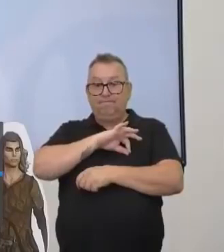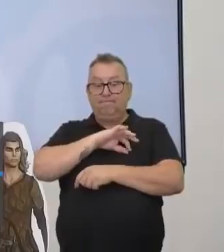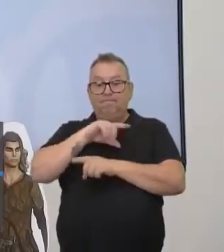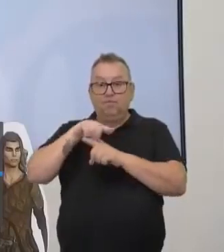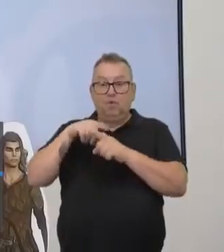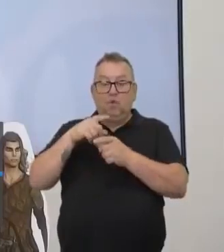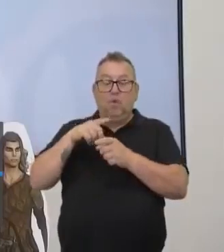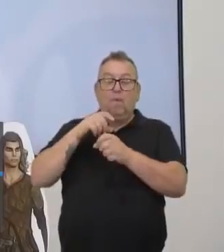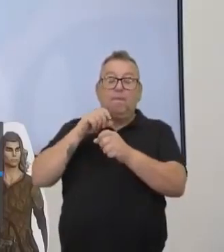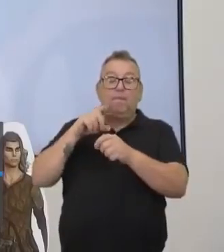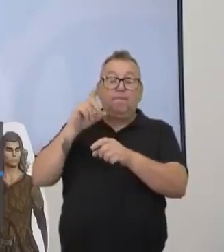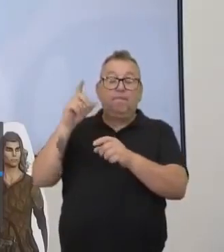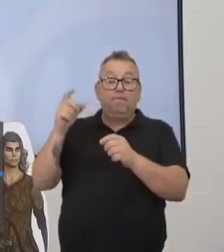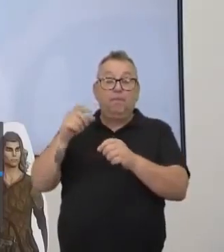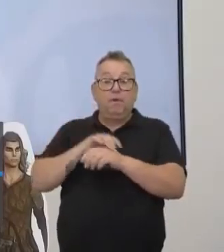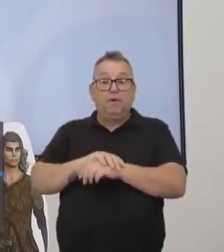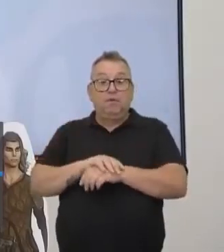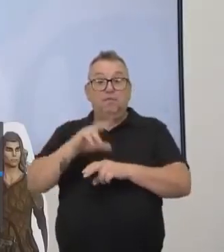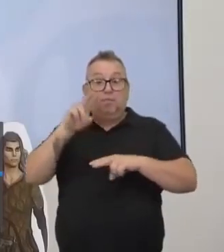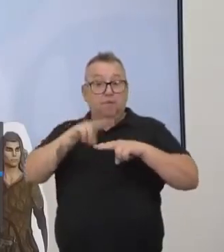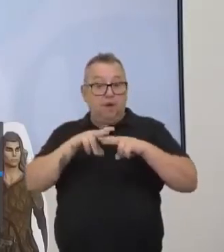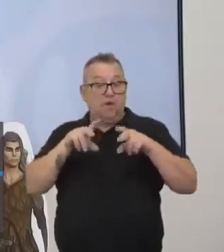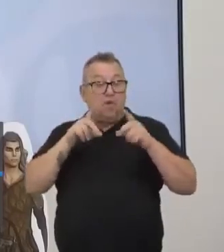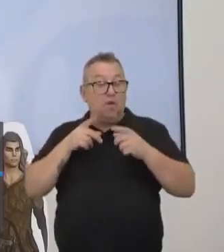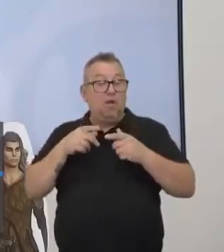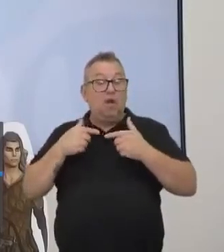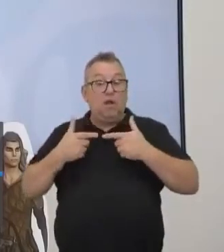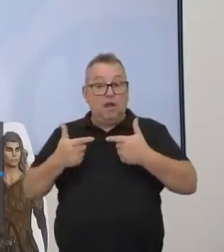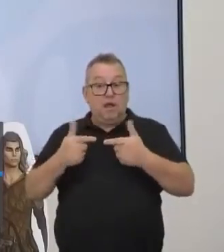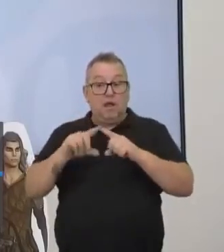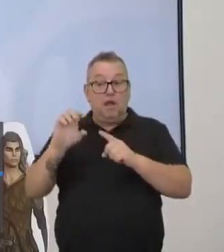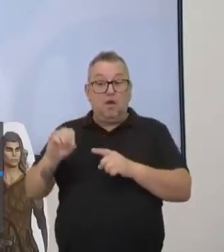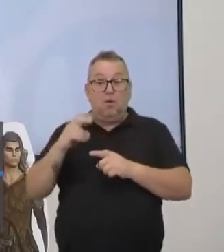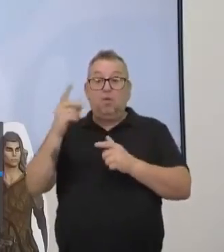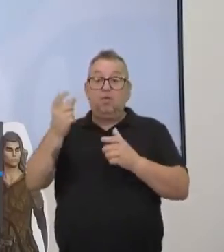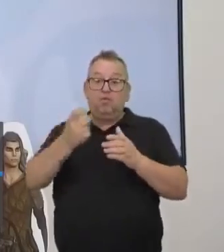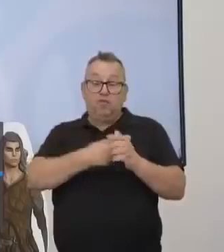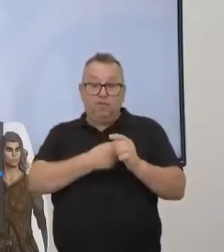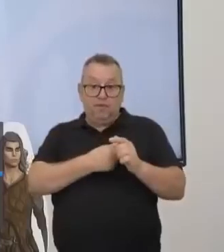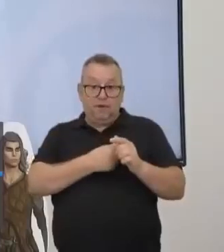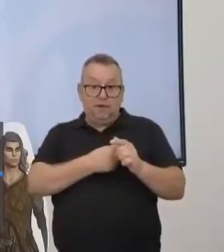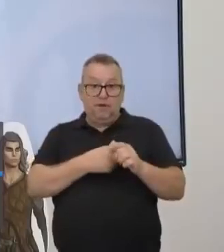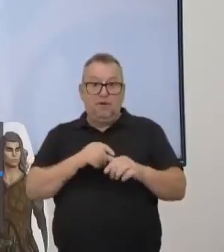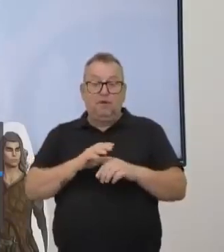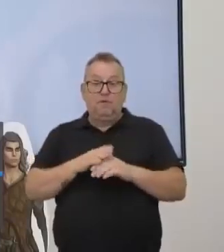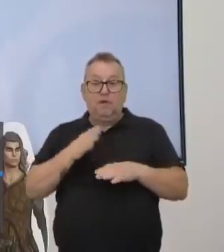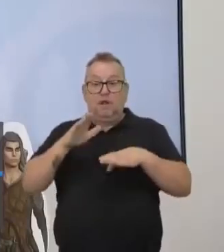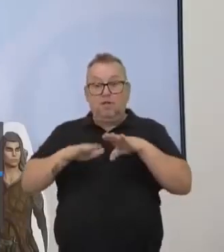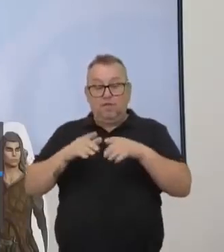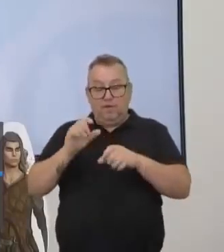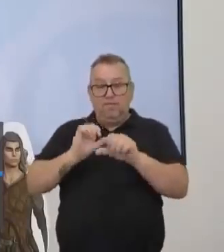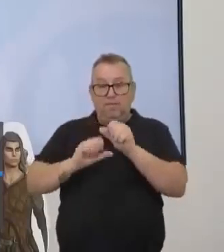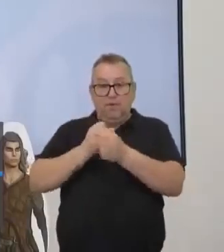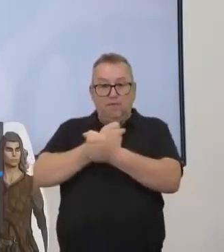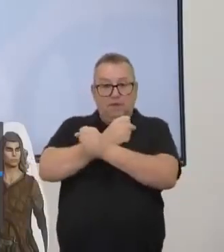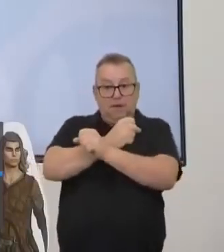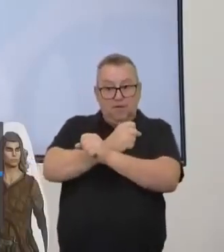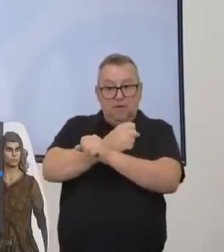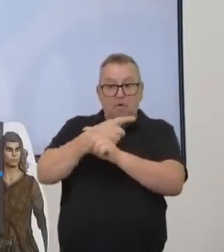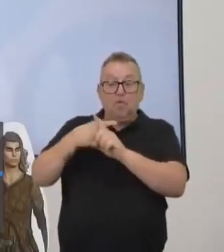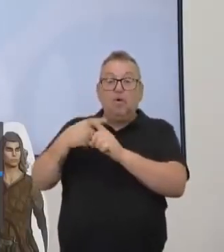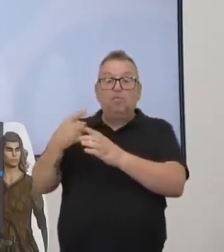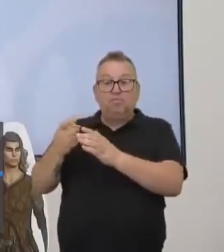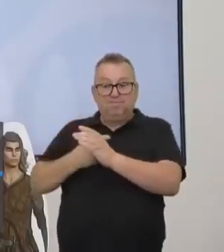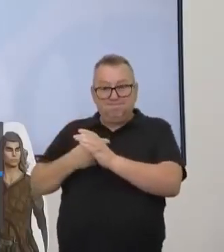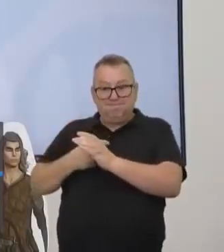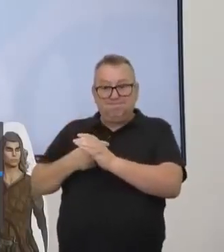ou por dívidas. Assim, na escravidão antiga, geralmente eles se tornavam escravos ou porque eles estavam